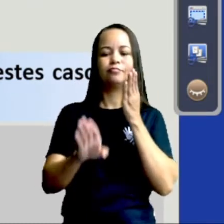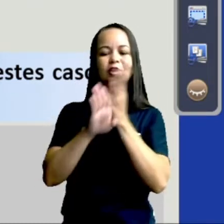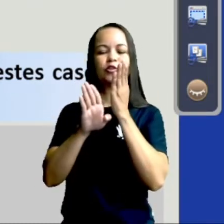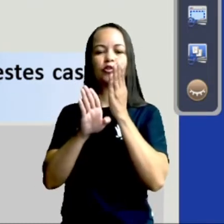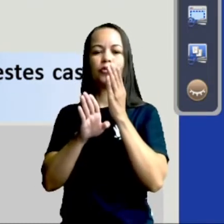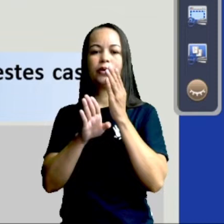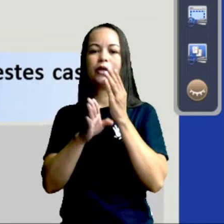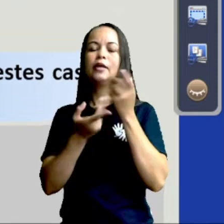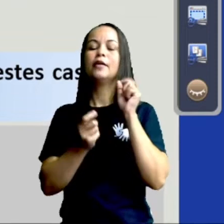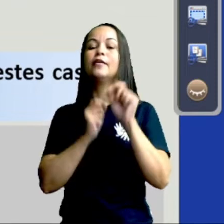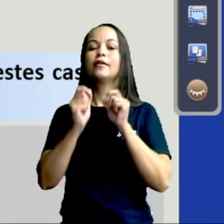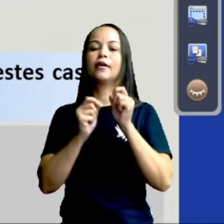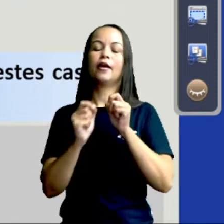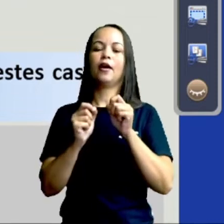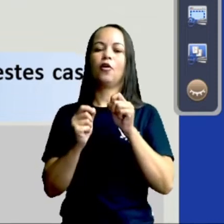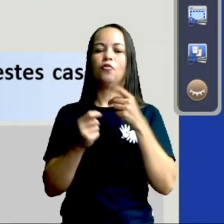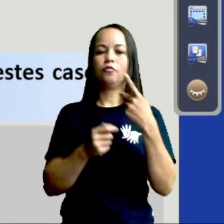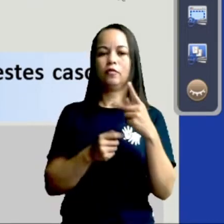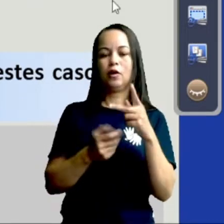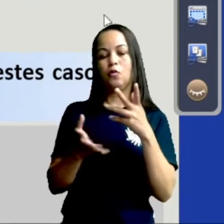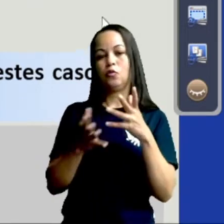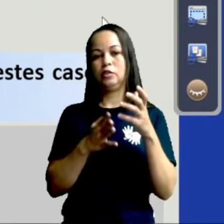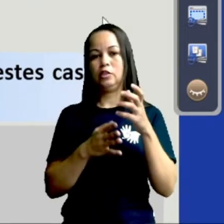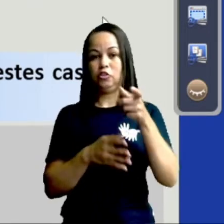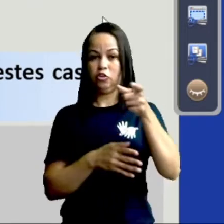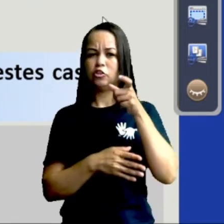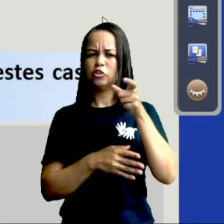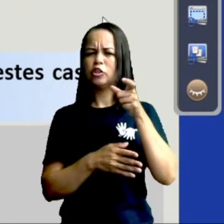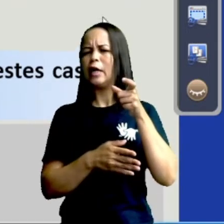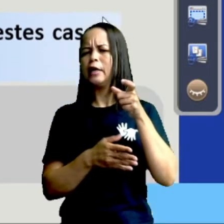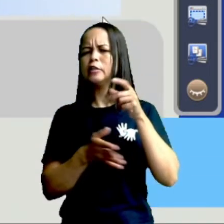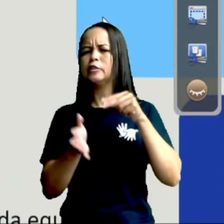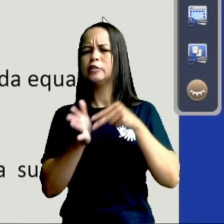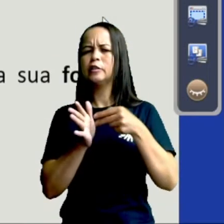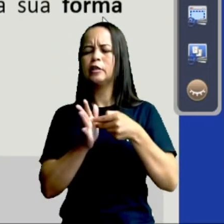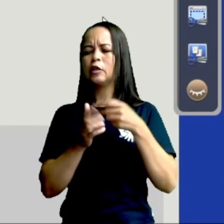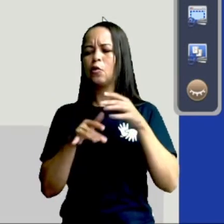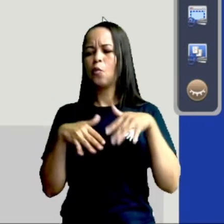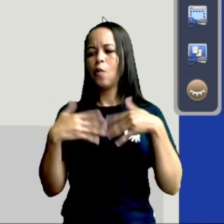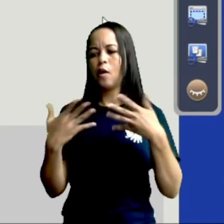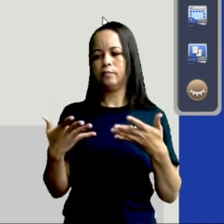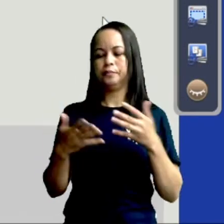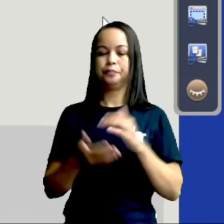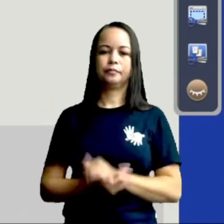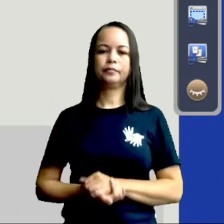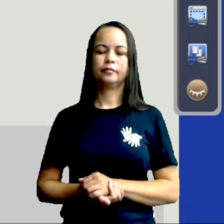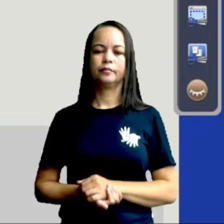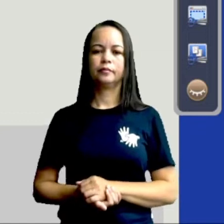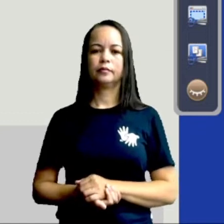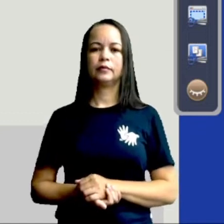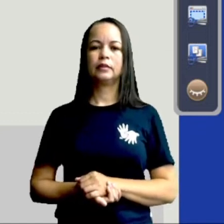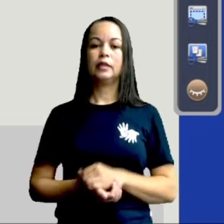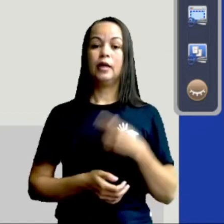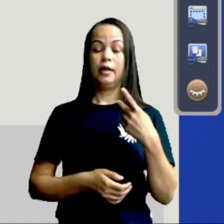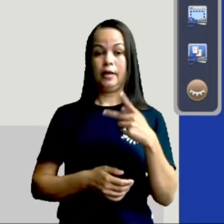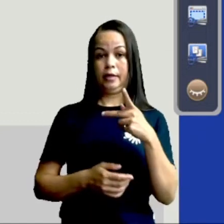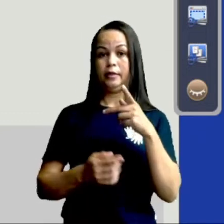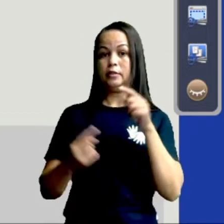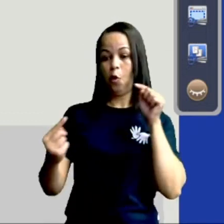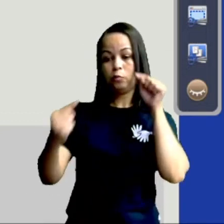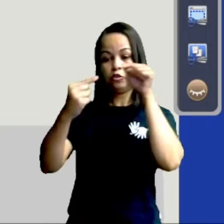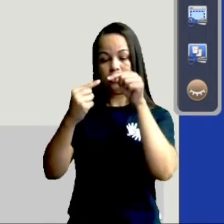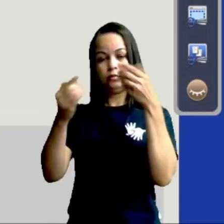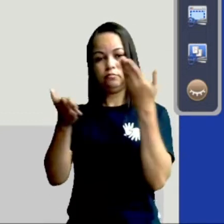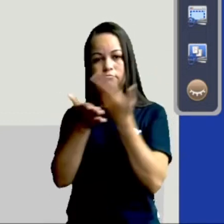é o valorzinho de x, qual é o valor da incógnita, para uma equação qualquer, tá? Esse é o objetivo da aula de hoje.